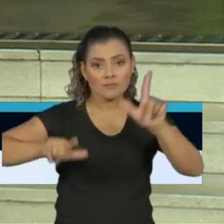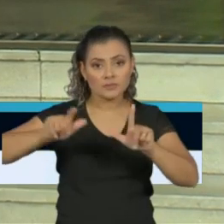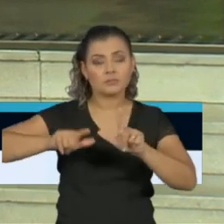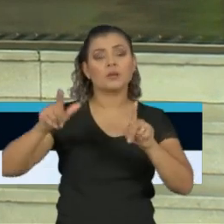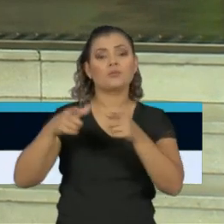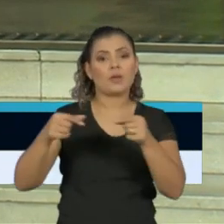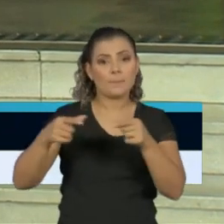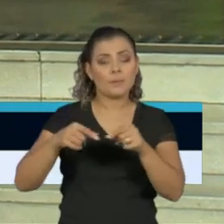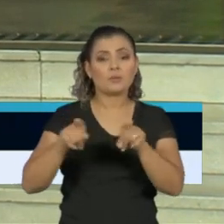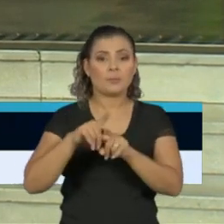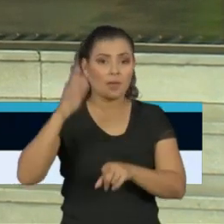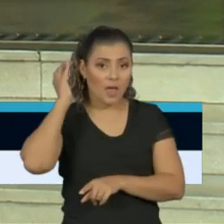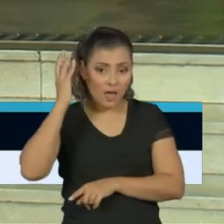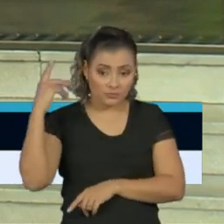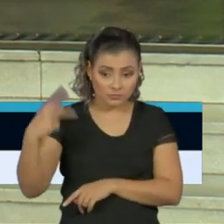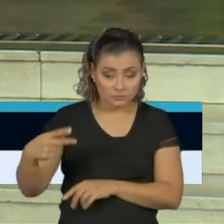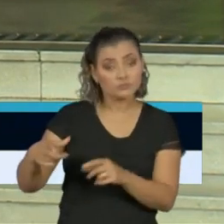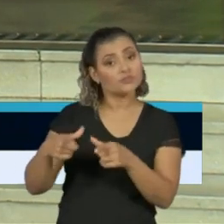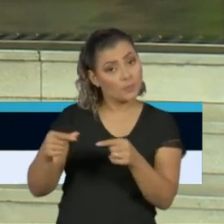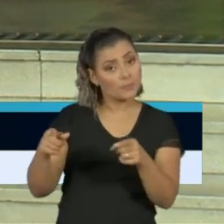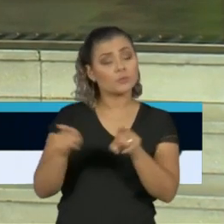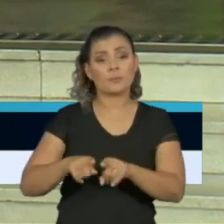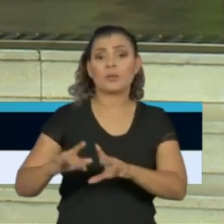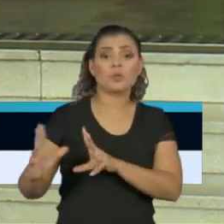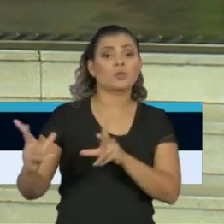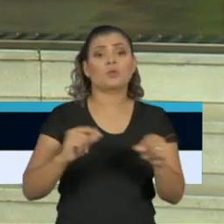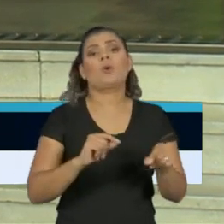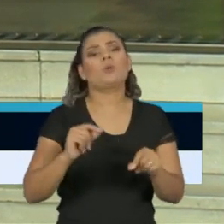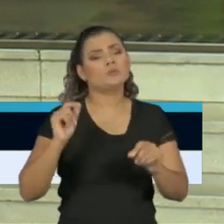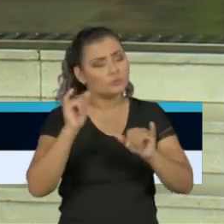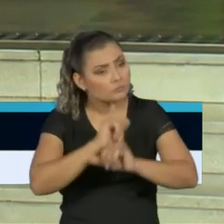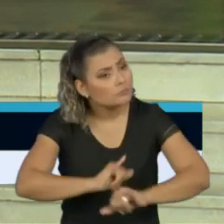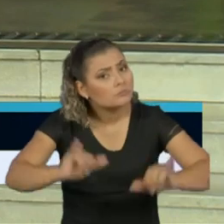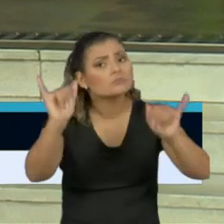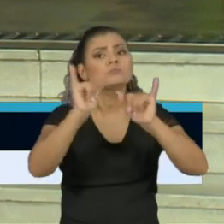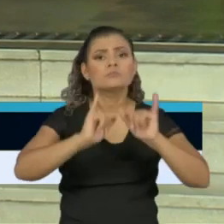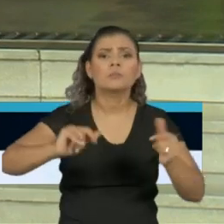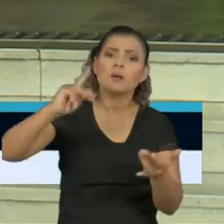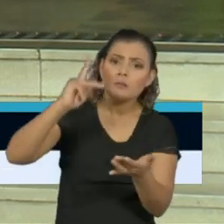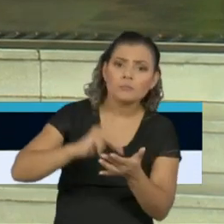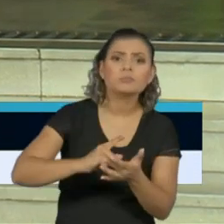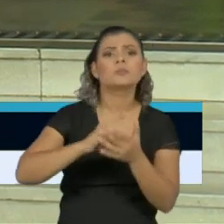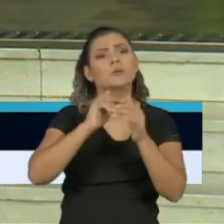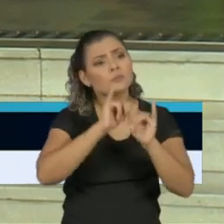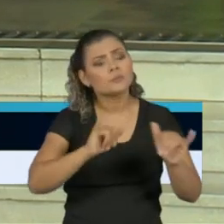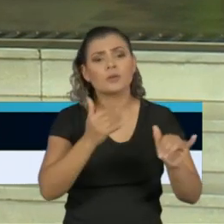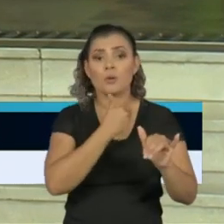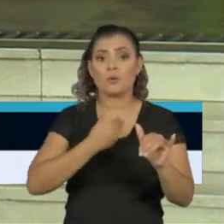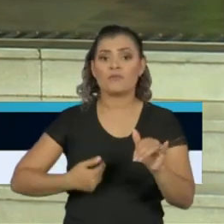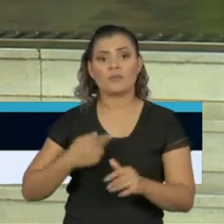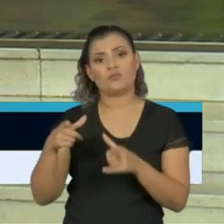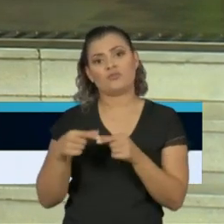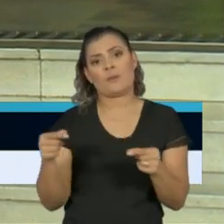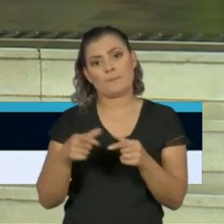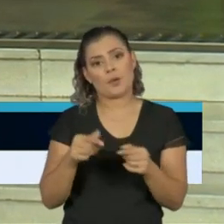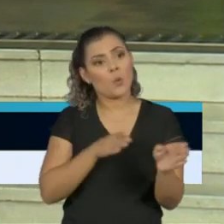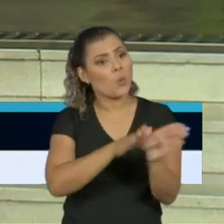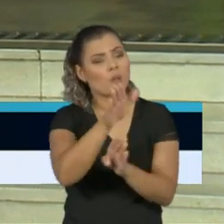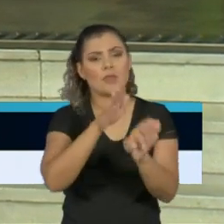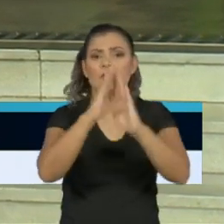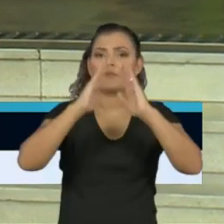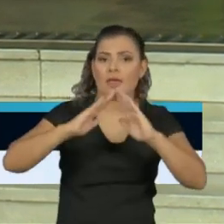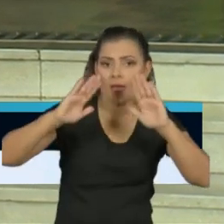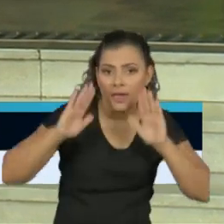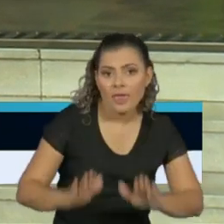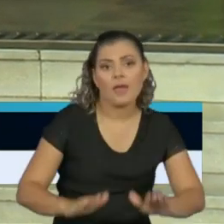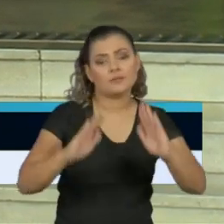as emissoras de rádio no Japão, todas elas veiculam mensagens oficiais do governo japonês, recomendando às